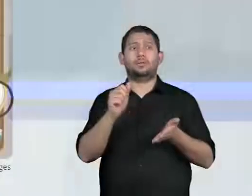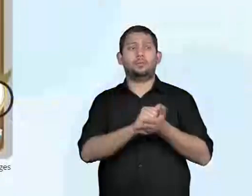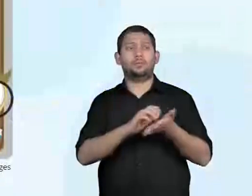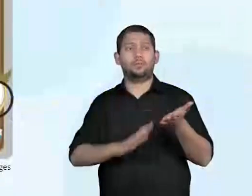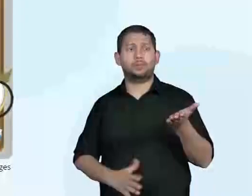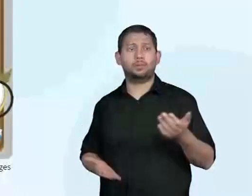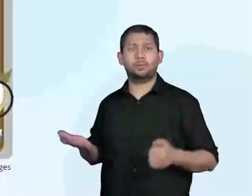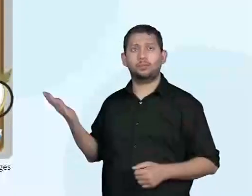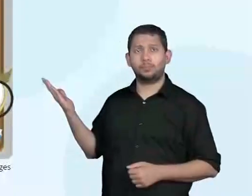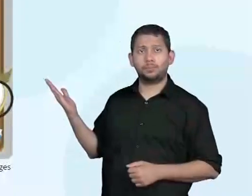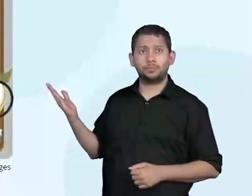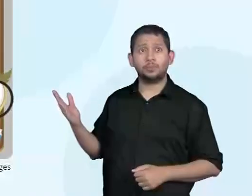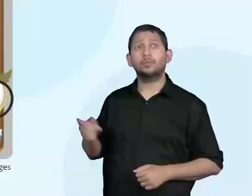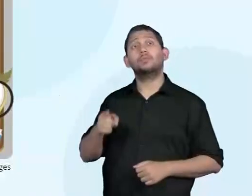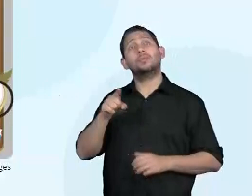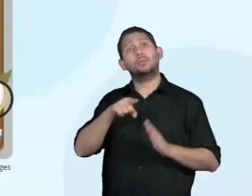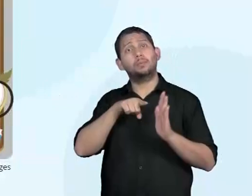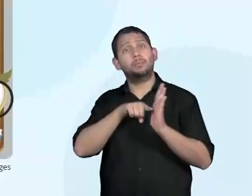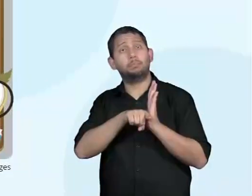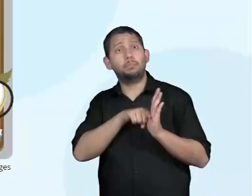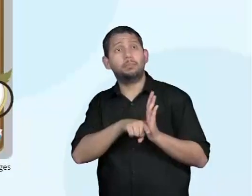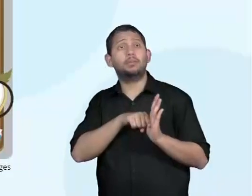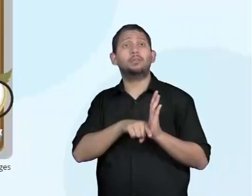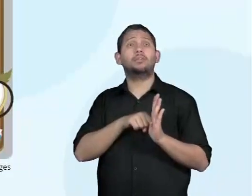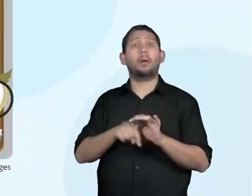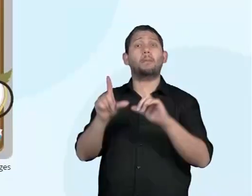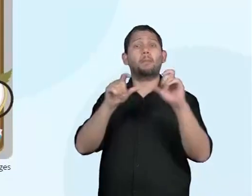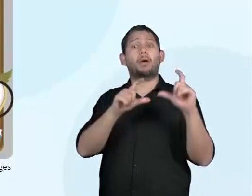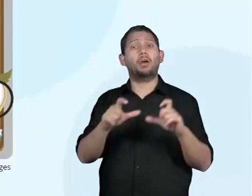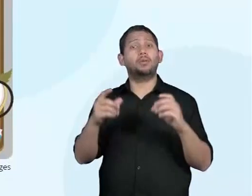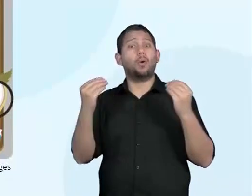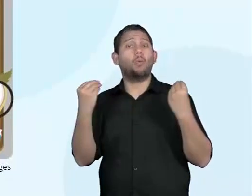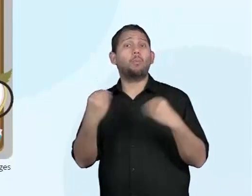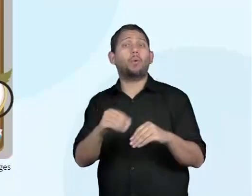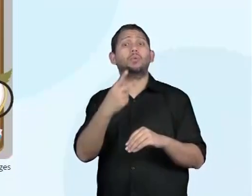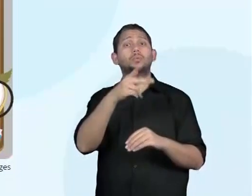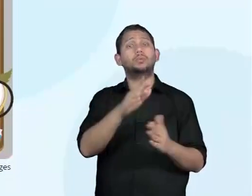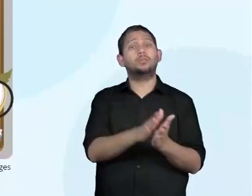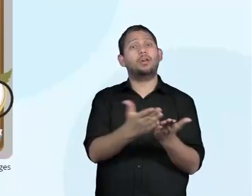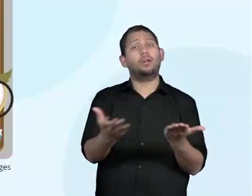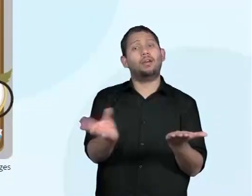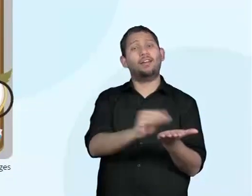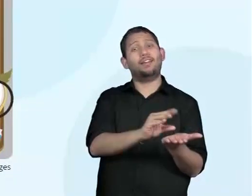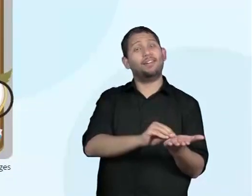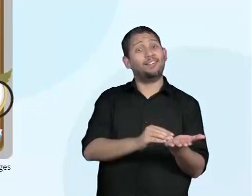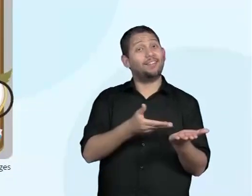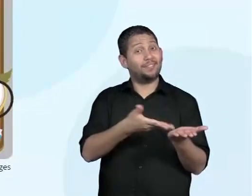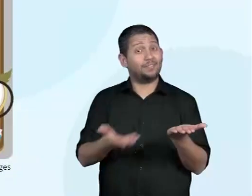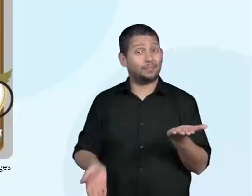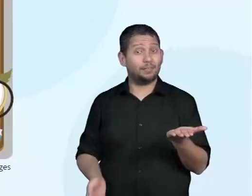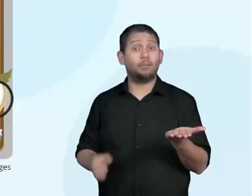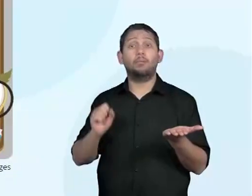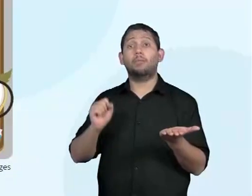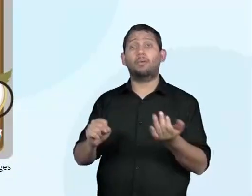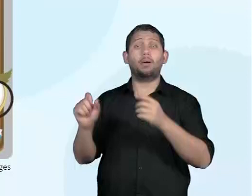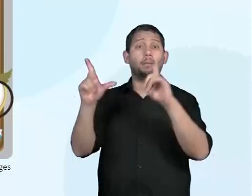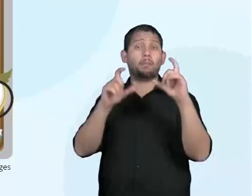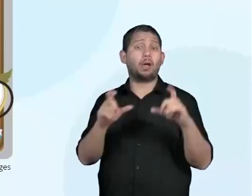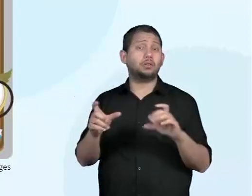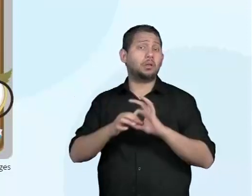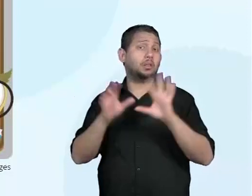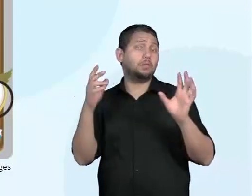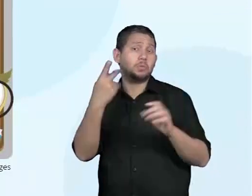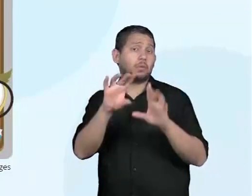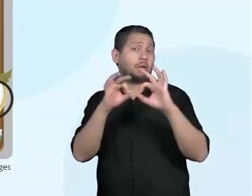vocês. Vocês vão pesquisar imagens para colocar no lapbook de vocês. Podem ser as imagens que vocês tenham